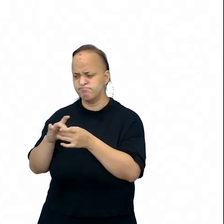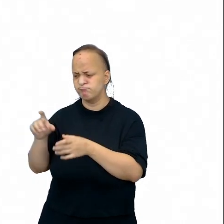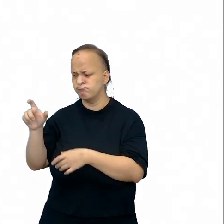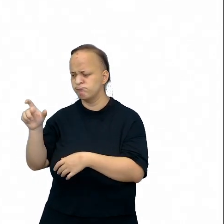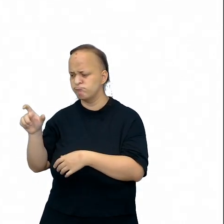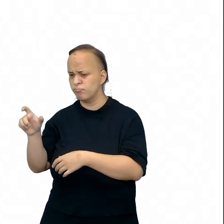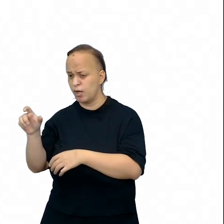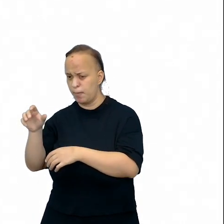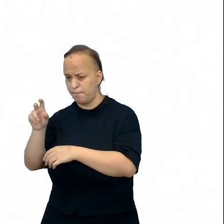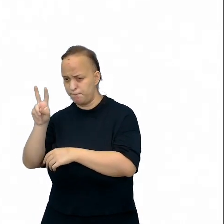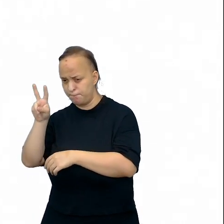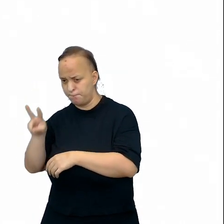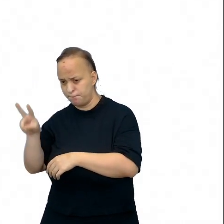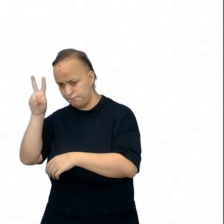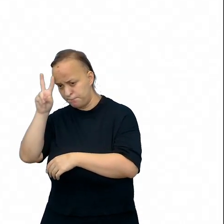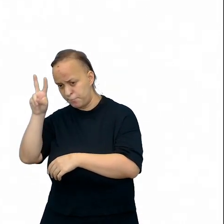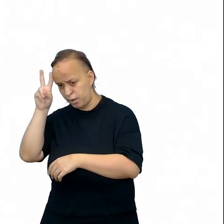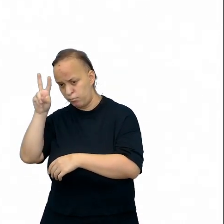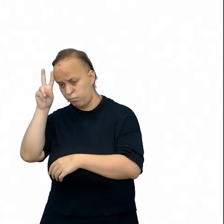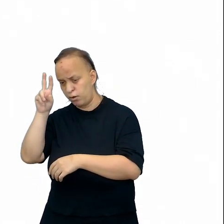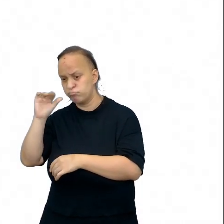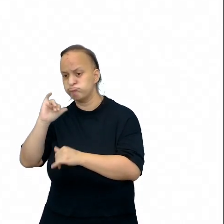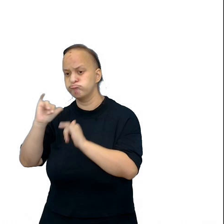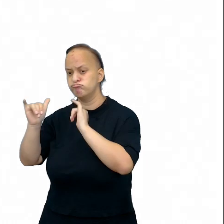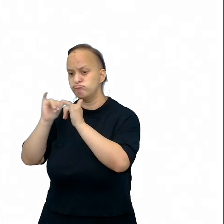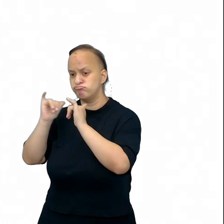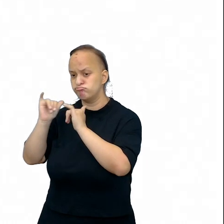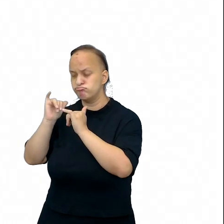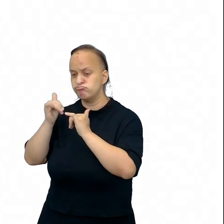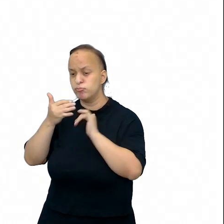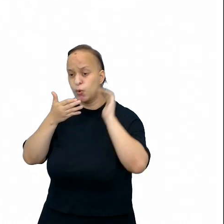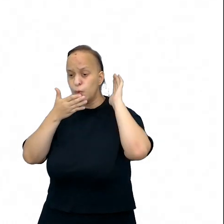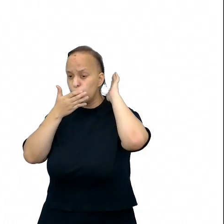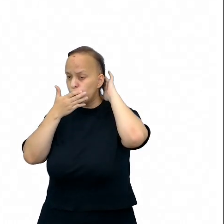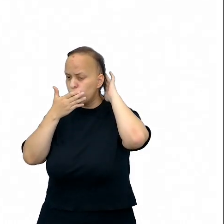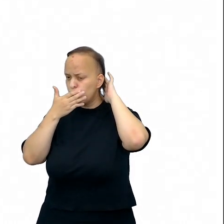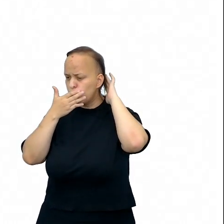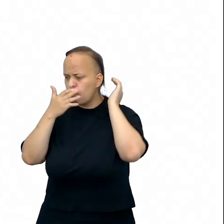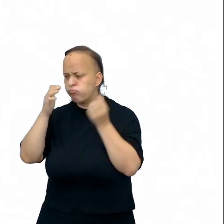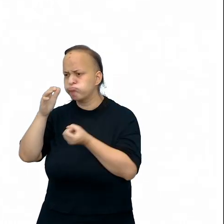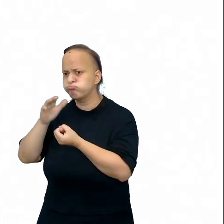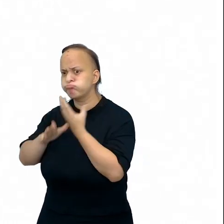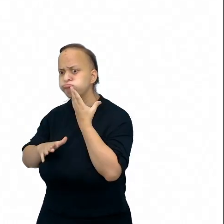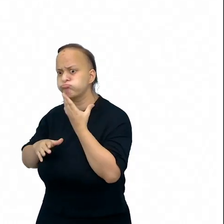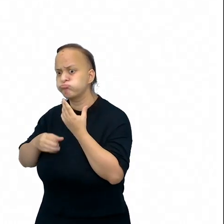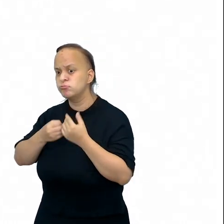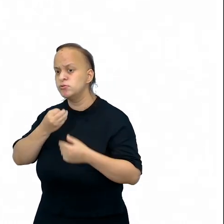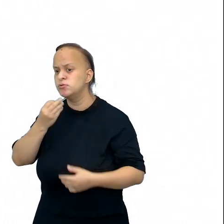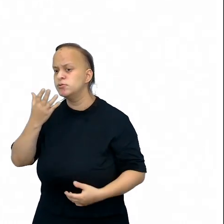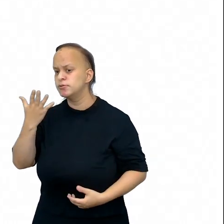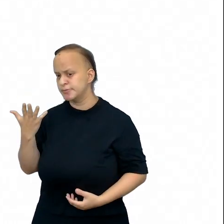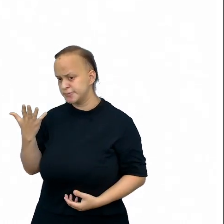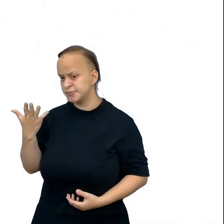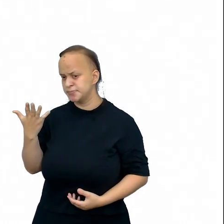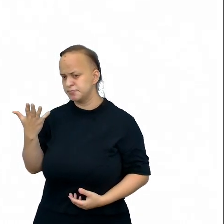no Brasil. Para isso, se possível, deve solicitar aos estudantes que pesquisem sobre a importância da oralidade na cultura